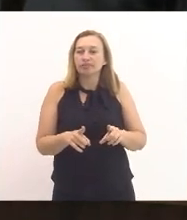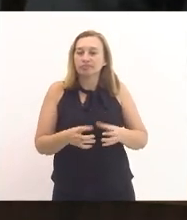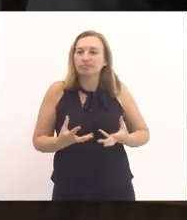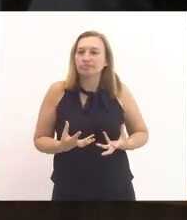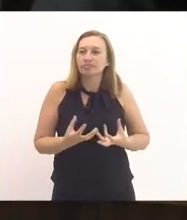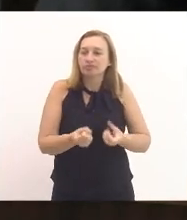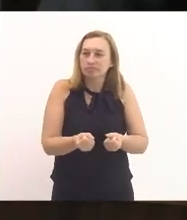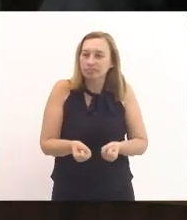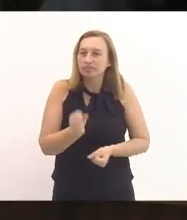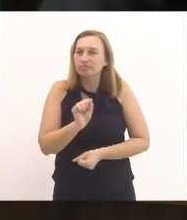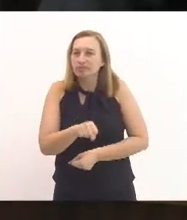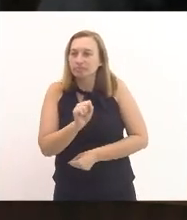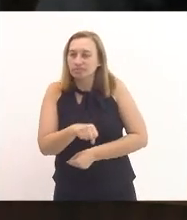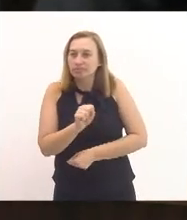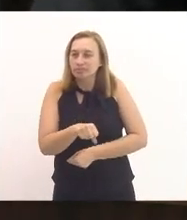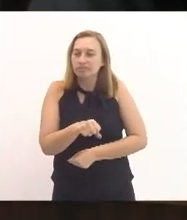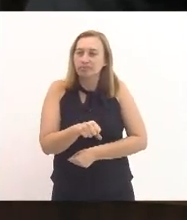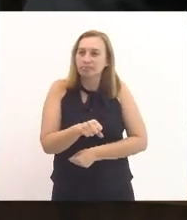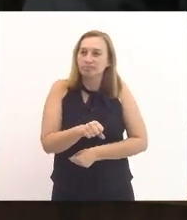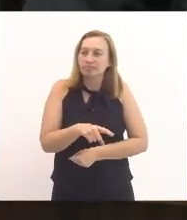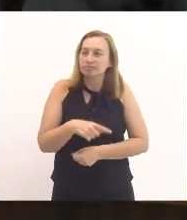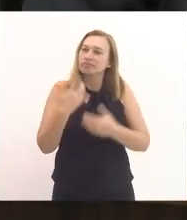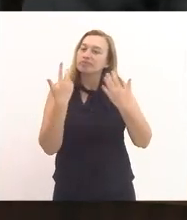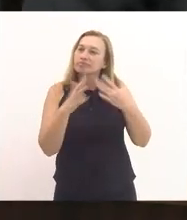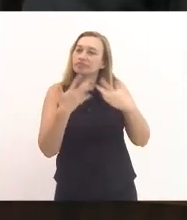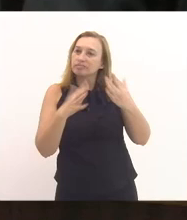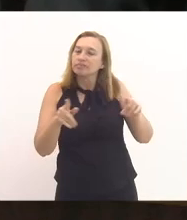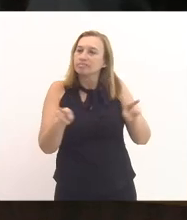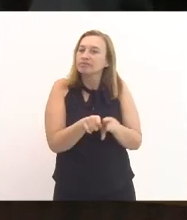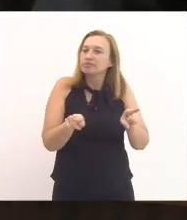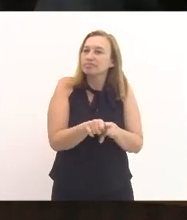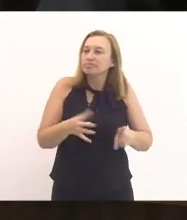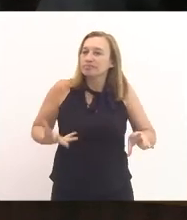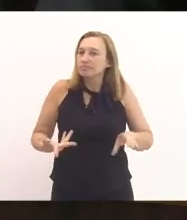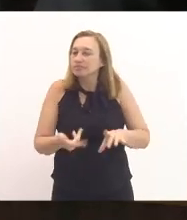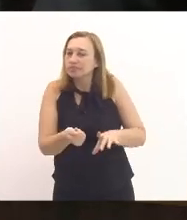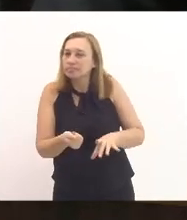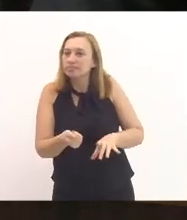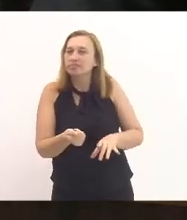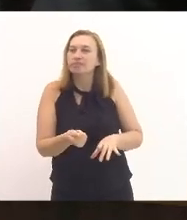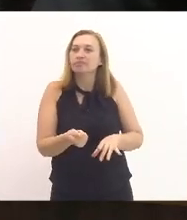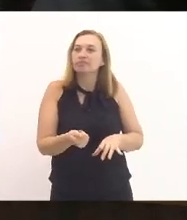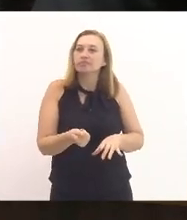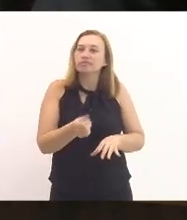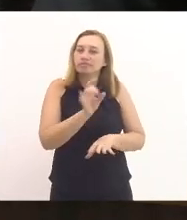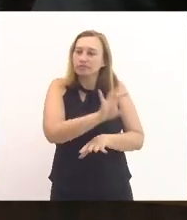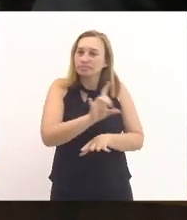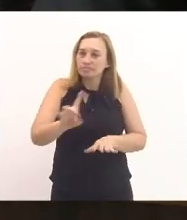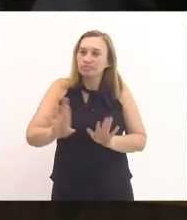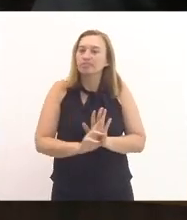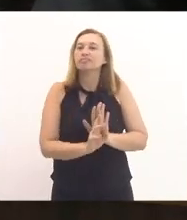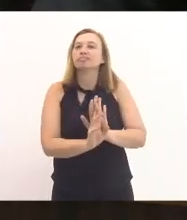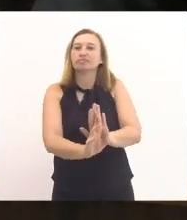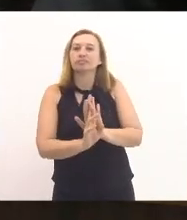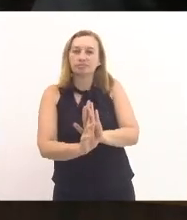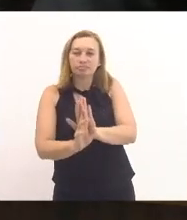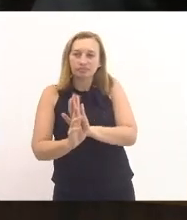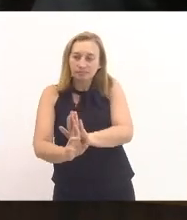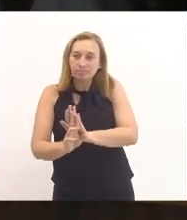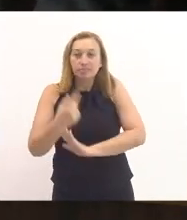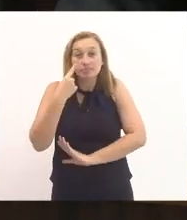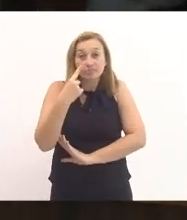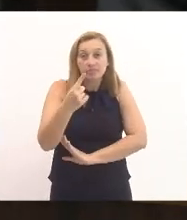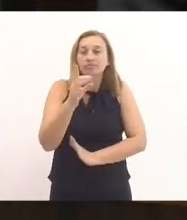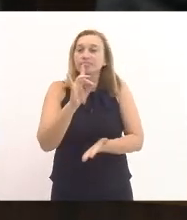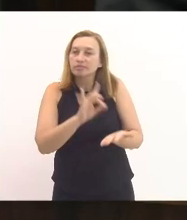favor água vocês podem ter certeza daí a gente parabenizar também pela qualidade aqui dos posicionamentos aqui de cada representação para